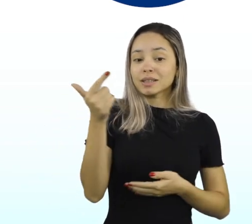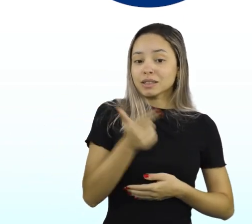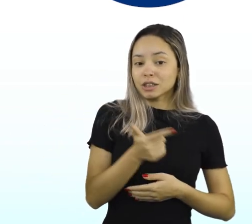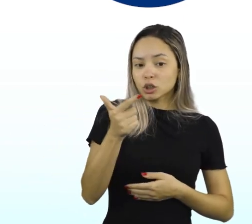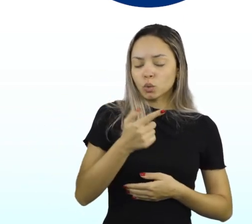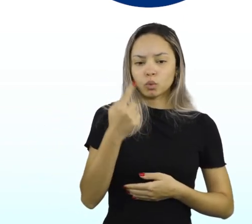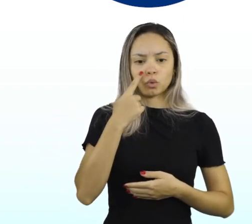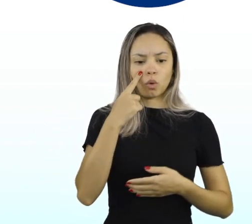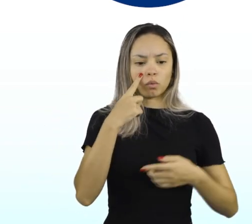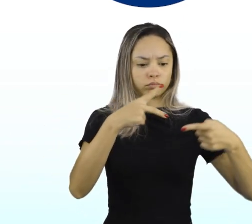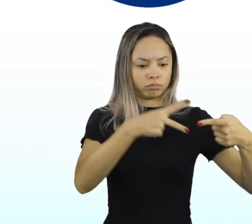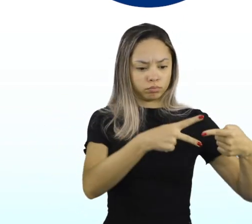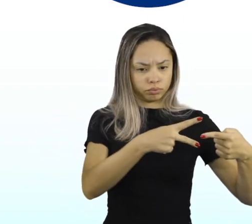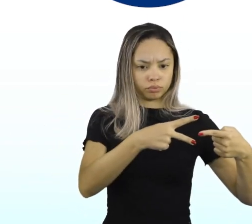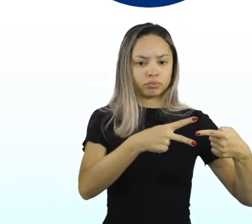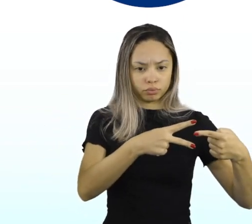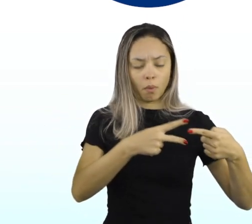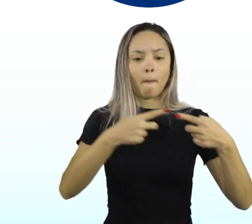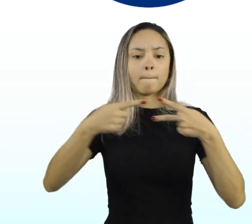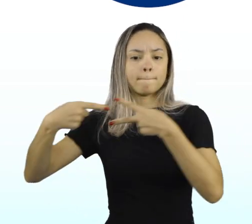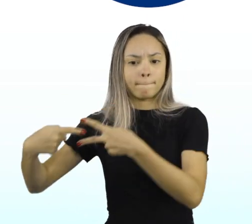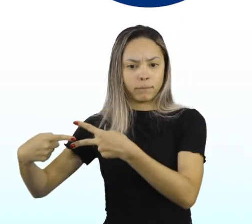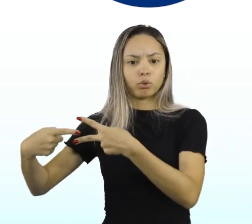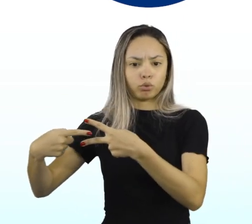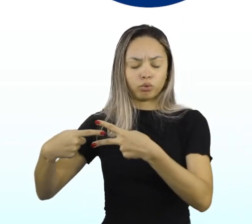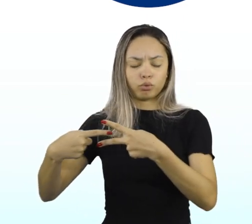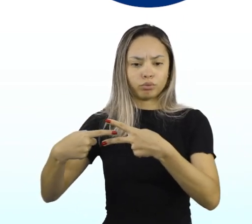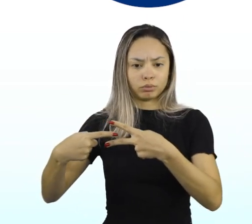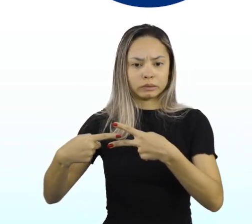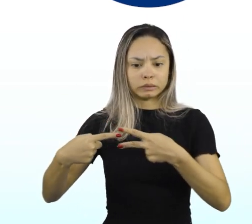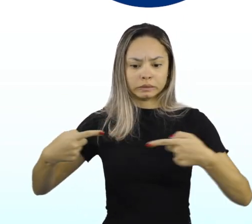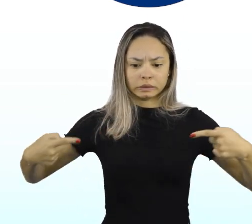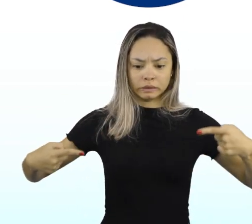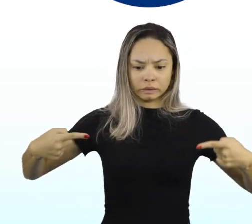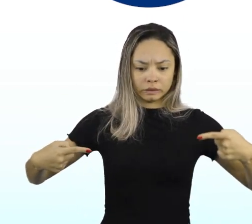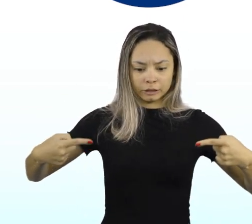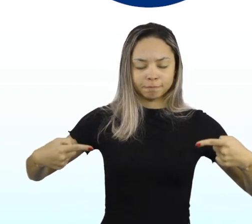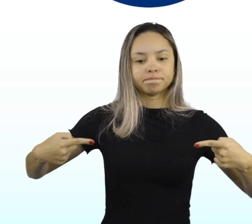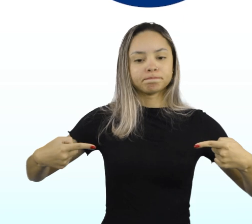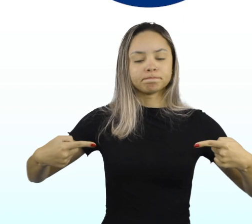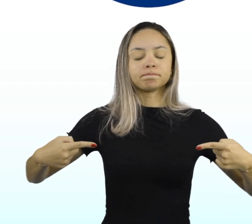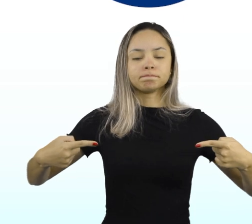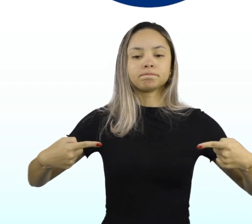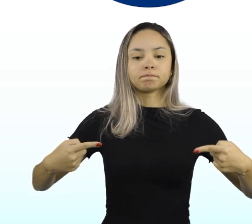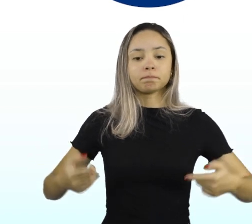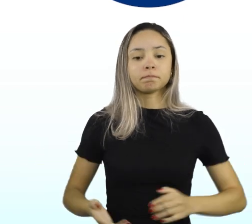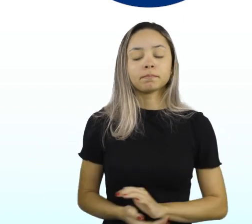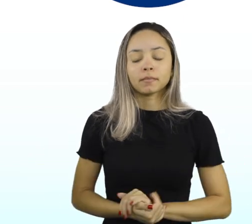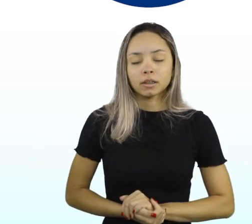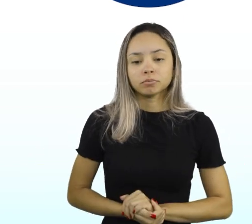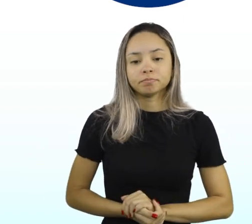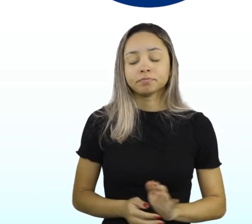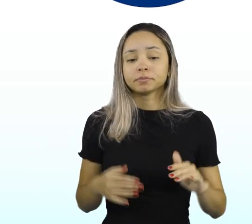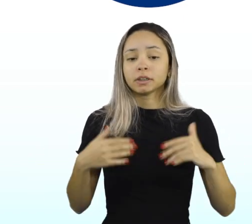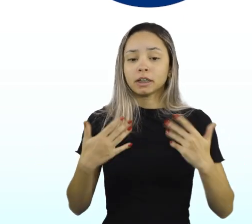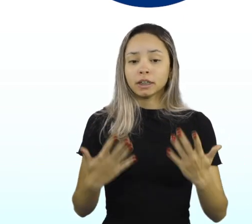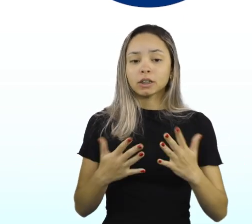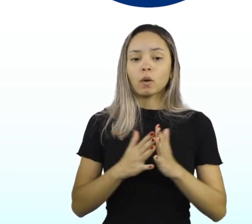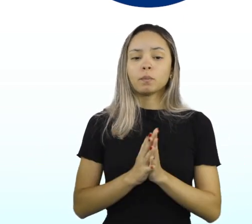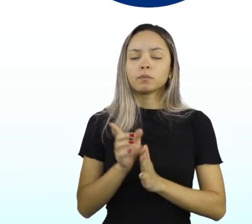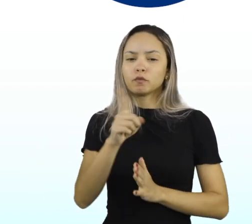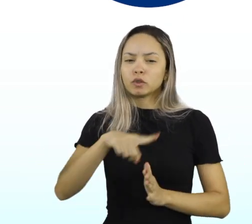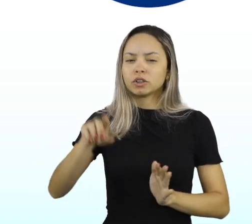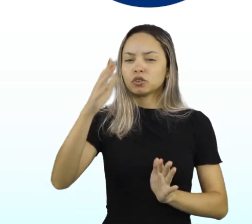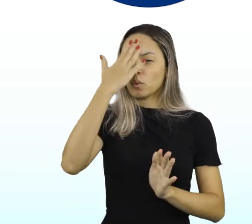seja, quando as forças estão com a mesma direção, mas o sentido contrário. E nesse caso, você já deve